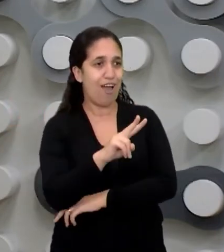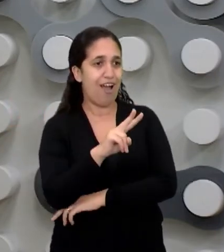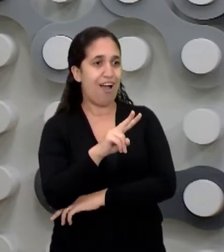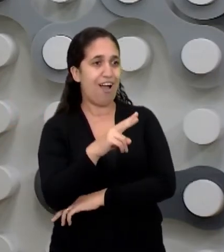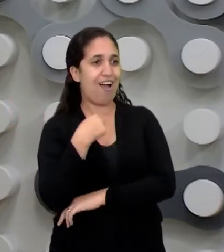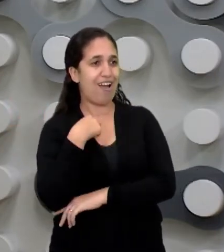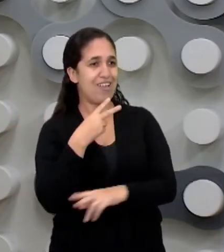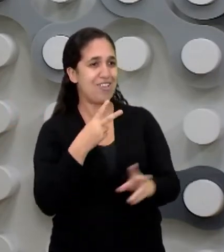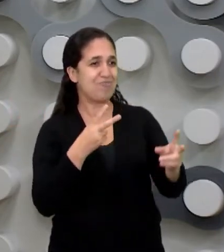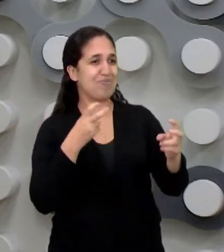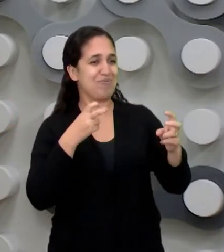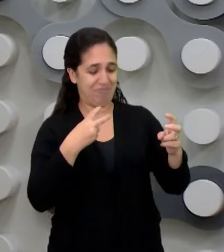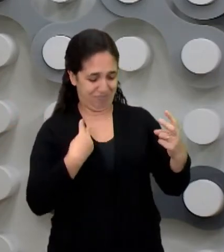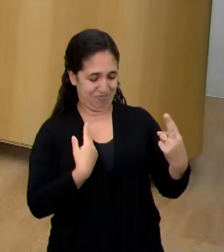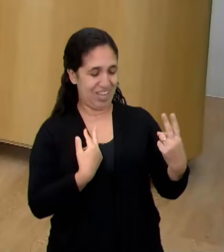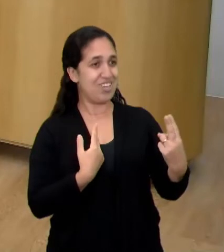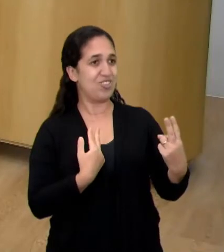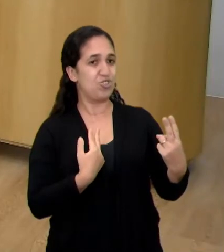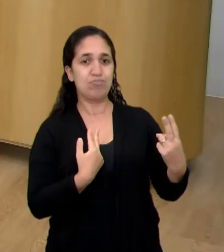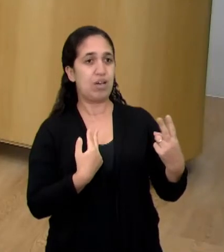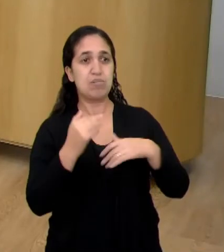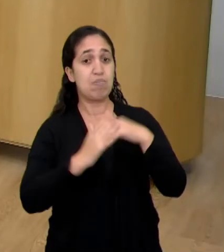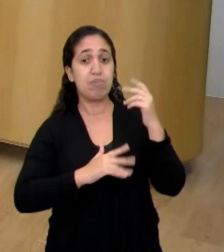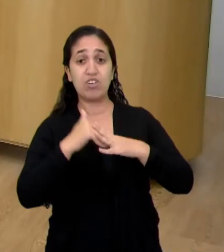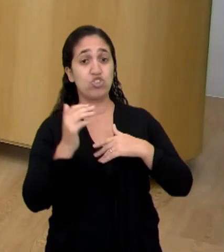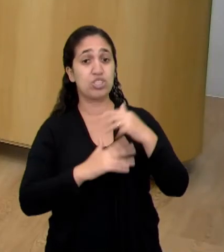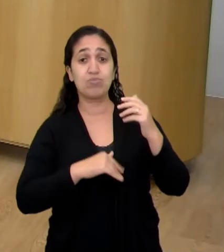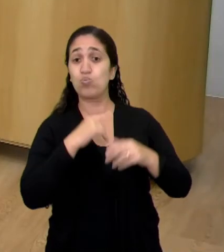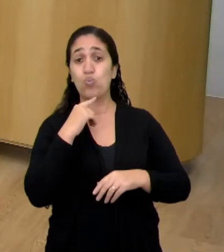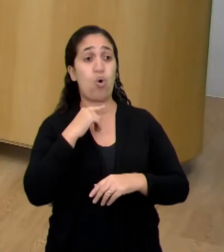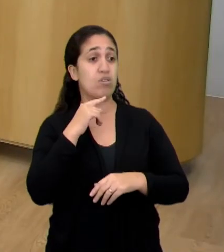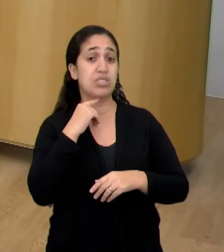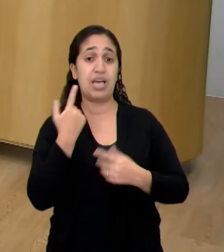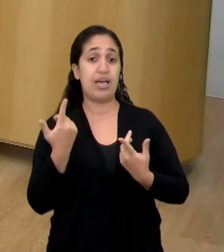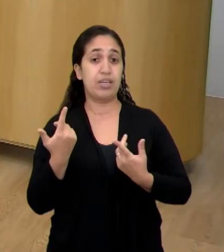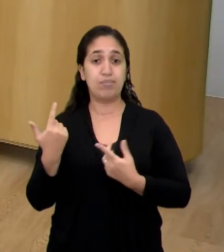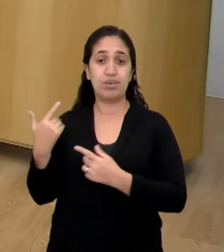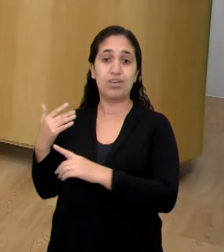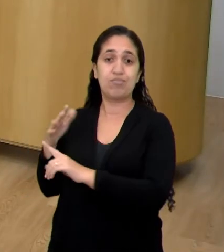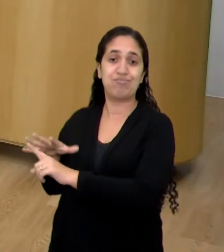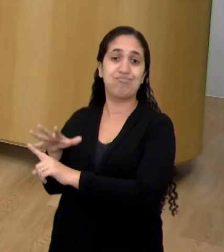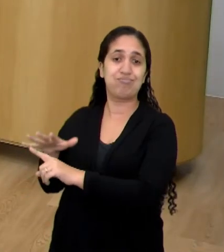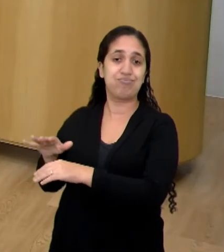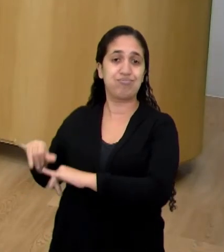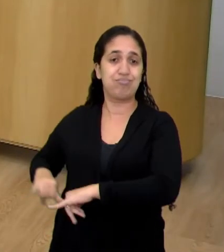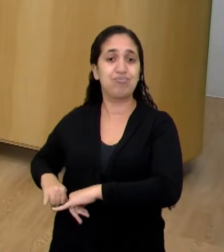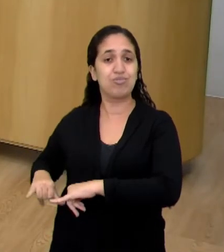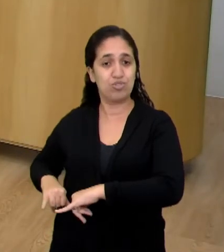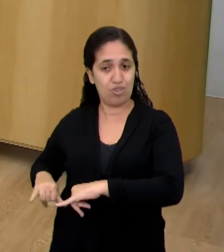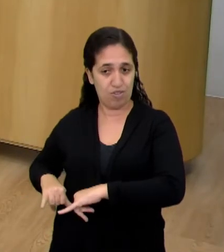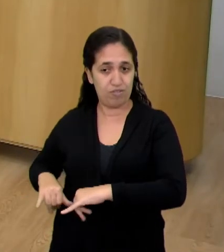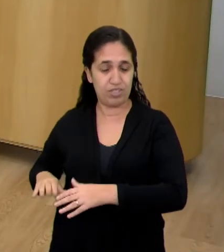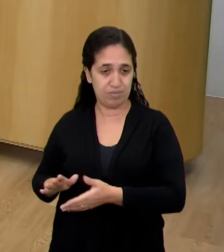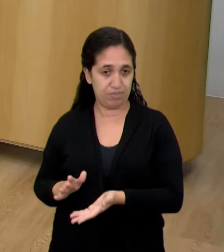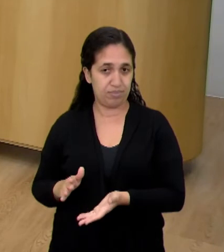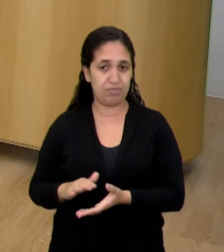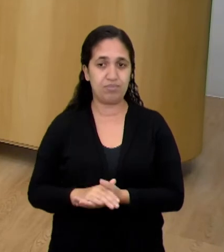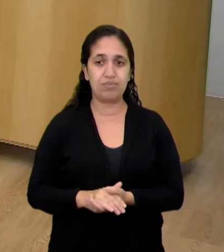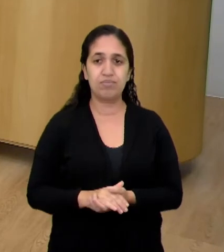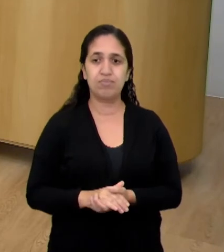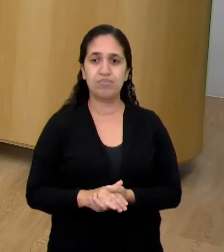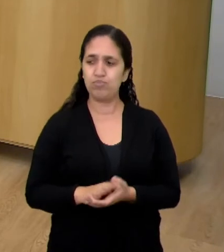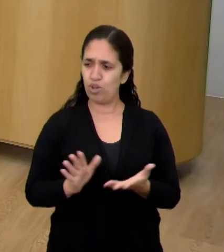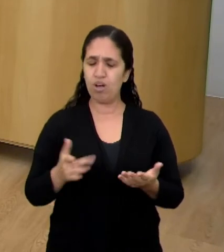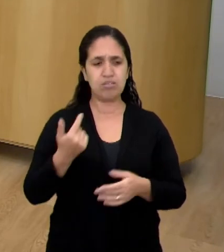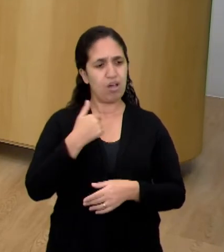vejo ali, mas não consegui tenho praticar ou não condições de consegui dia fazer tá aquilo ali, porque né? ela é violentada de outras formas. Então, Ou pior ainda, você não conseguir se ver, né? Falar, será que por eu